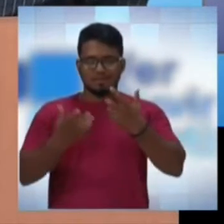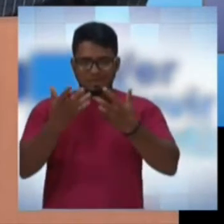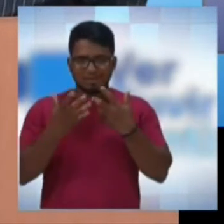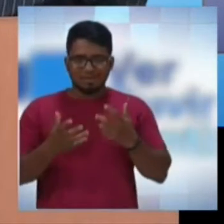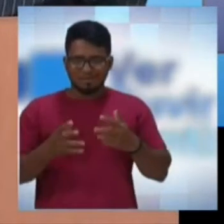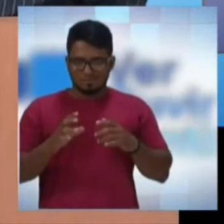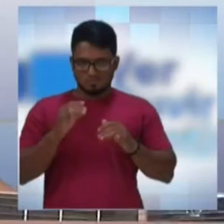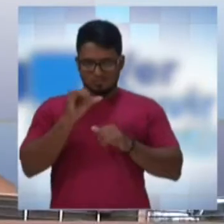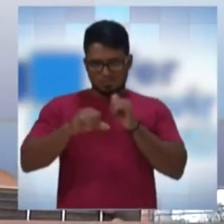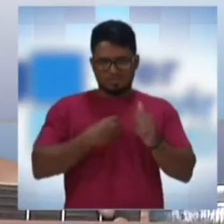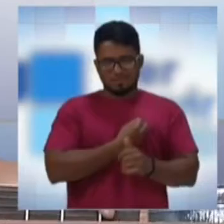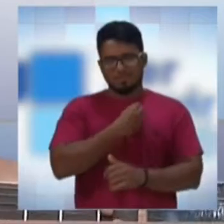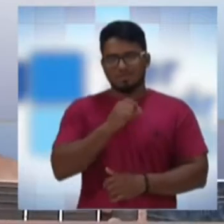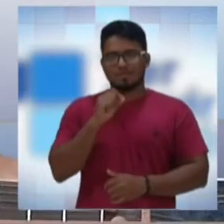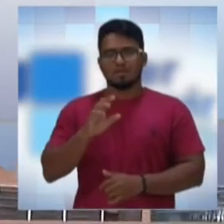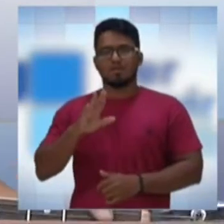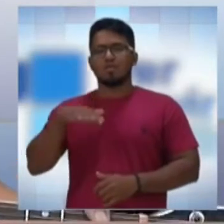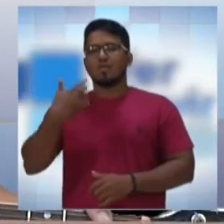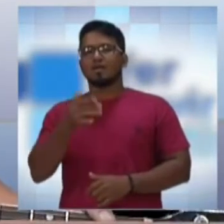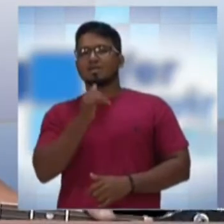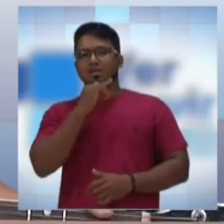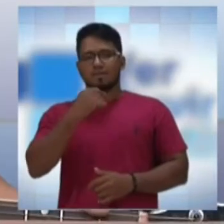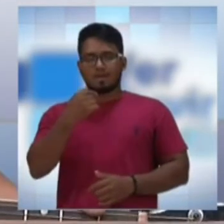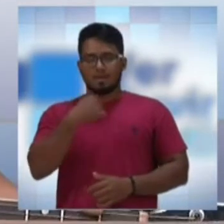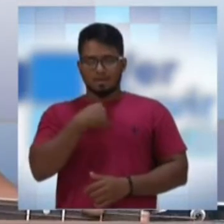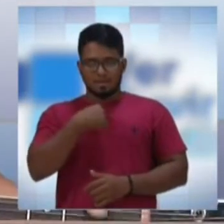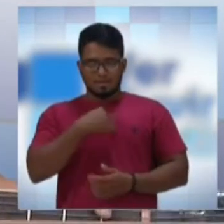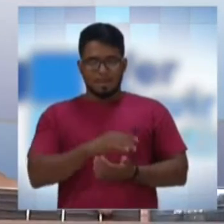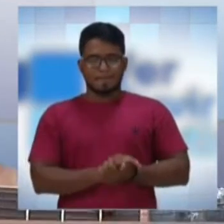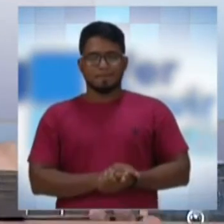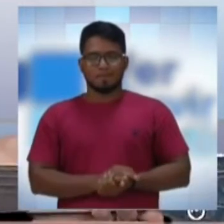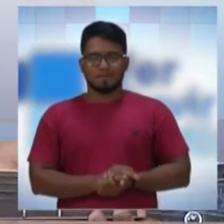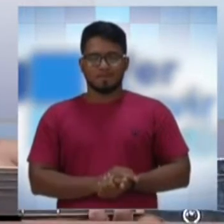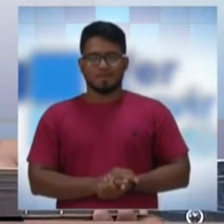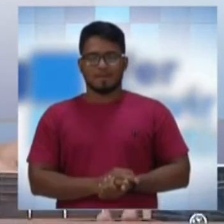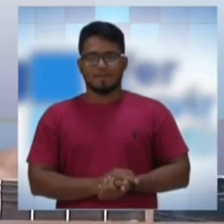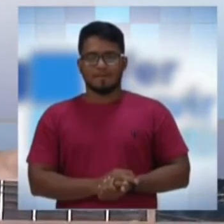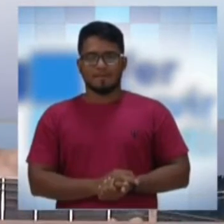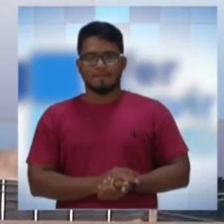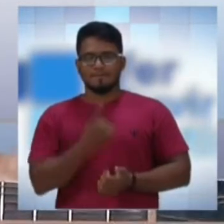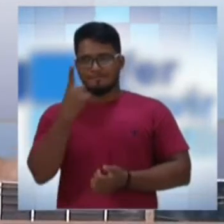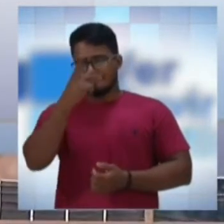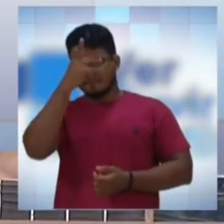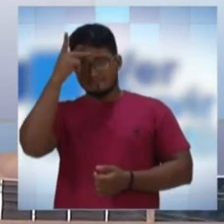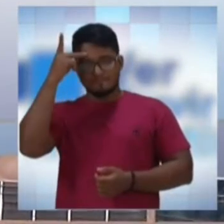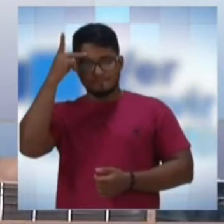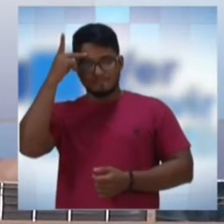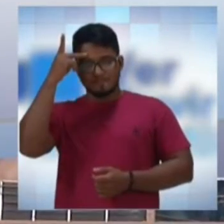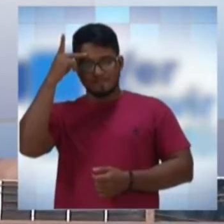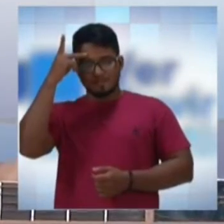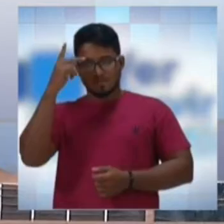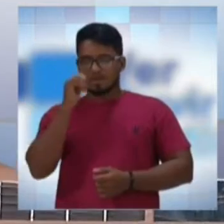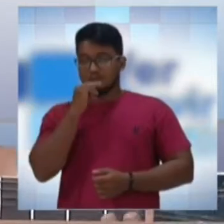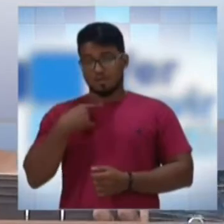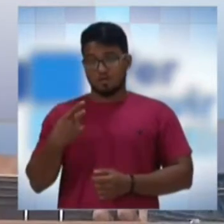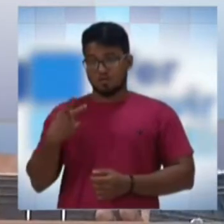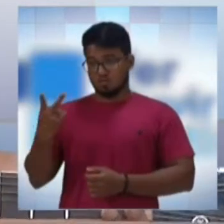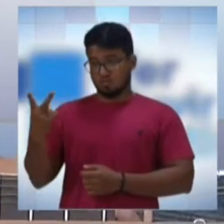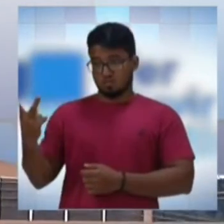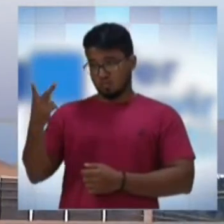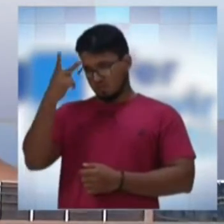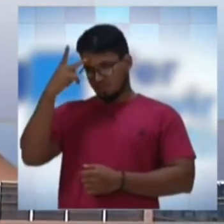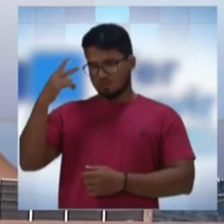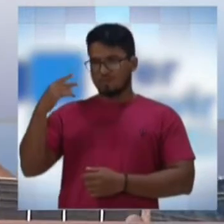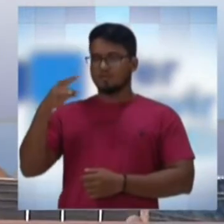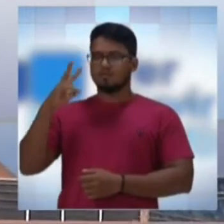eu até tento trabalhar isso em mim. Eu fico irritada quando, por exemplo, estou eu e uma pessoa eu e duas pessoas